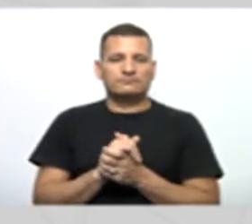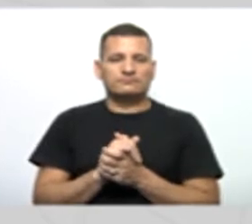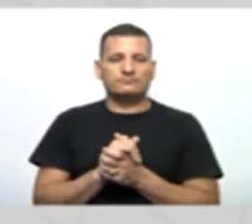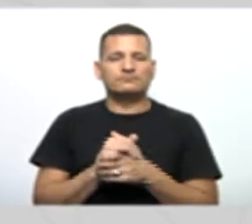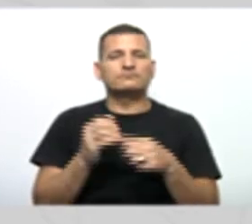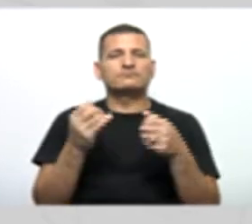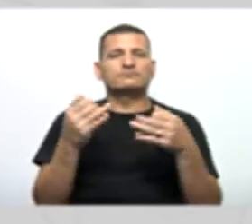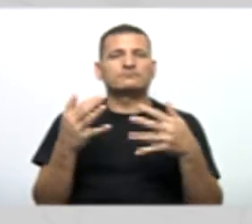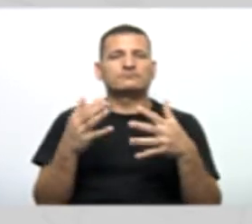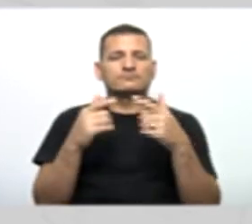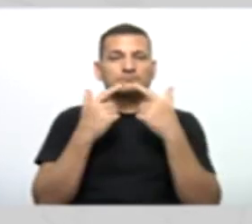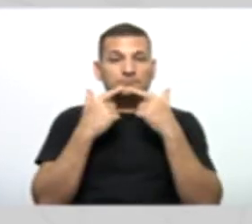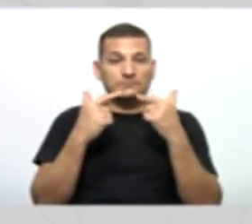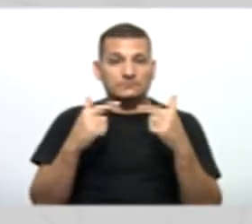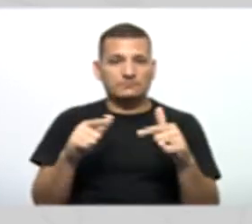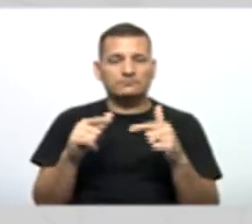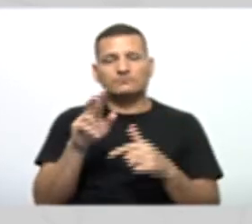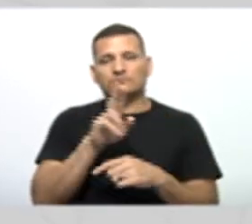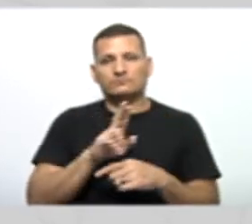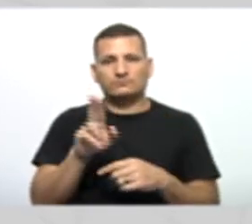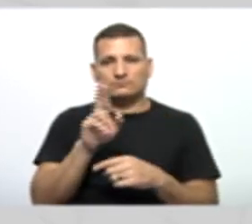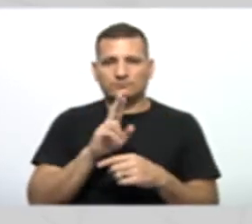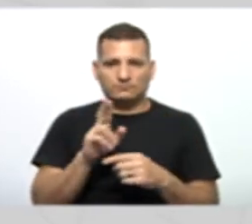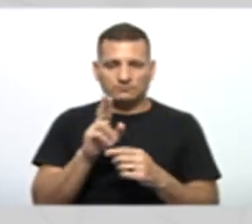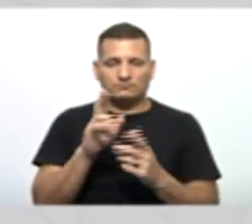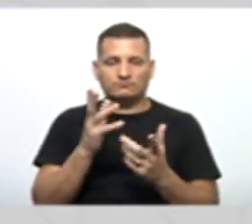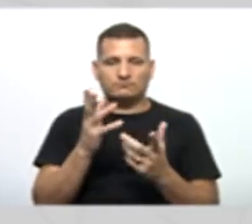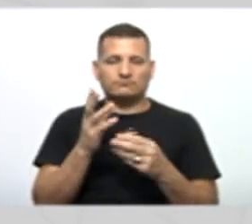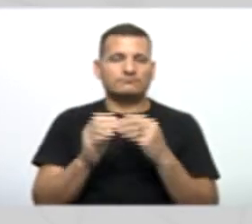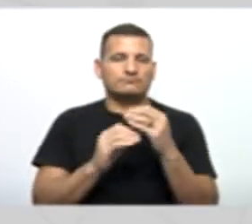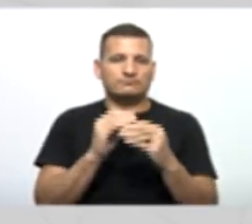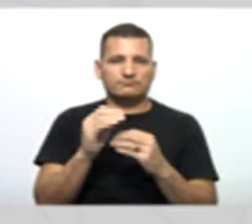as linguagens que nós vamos utilizar no nosso banco de dados.